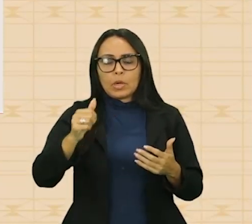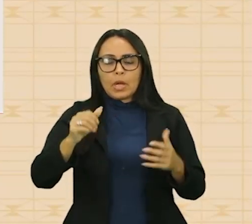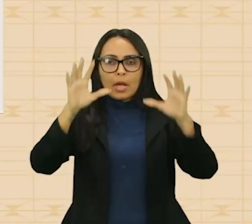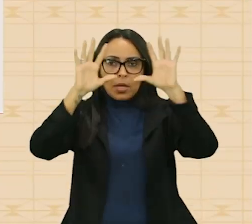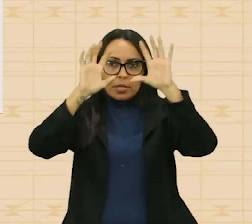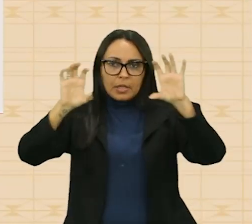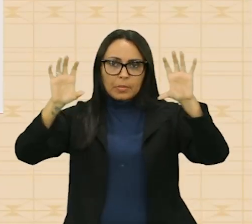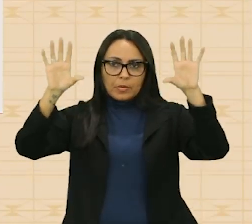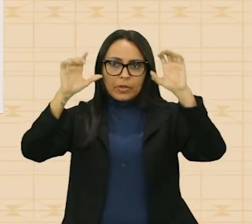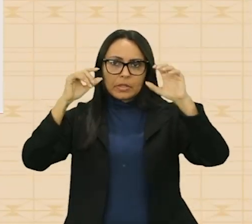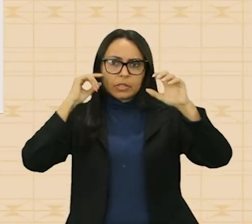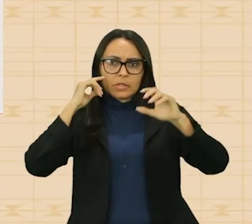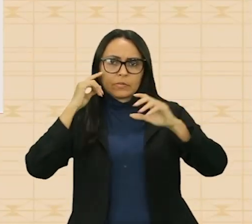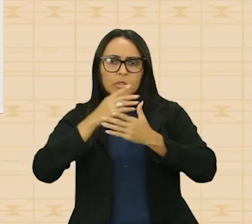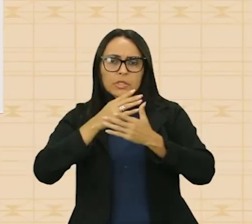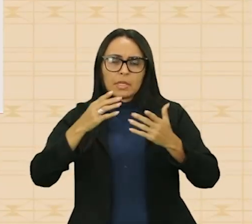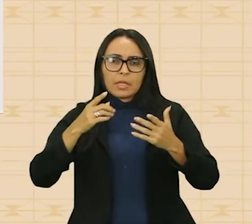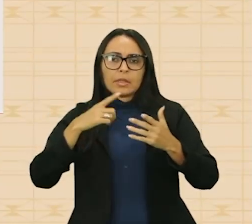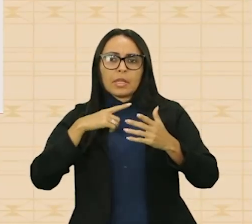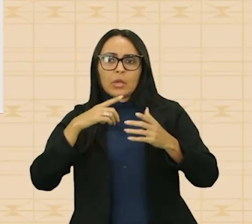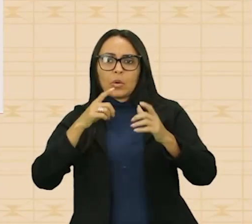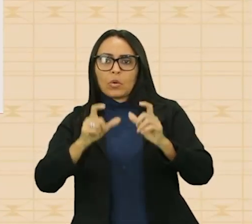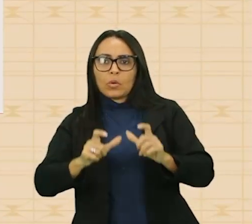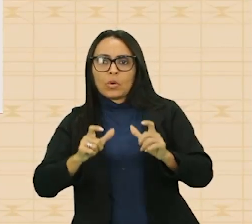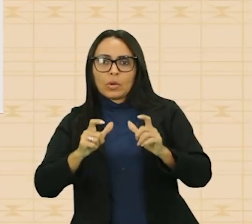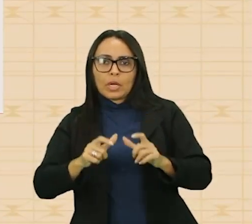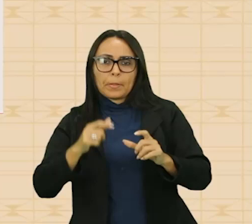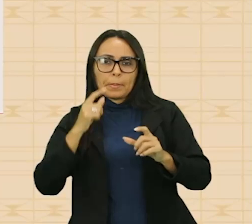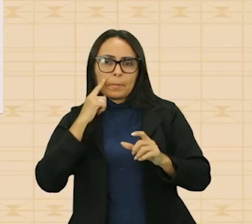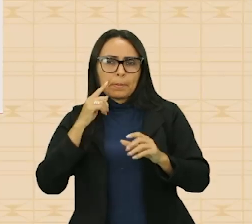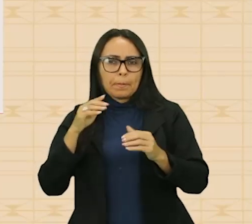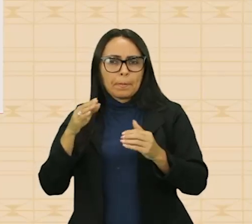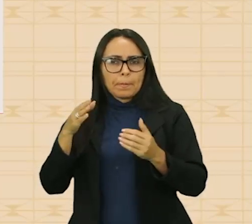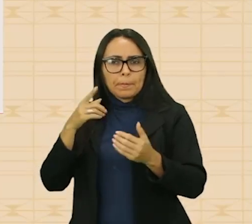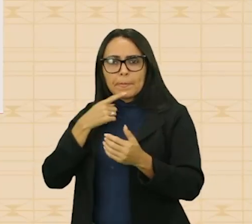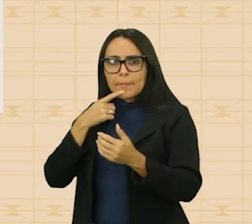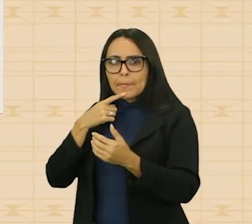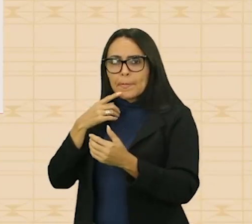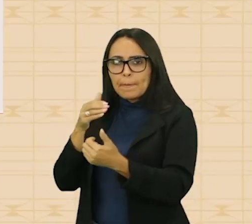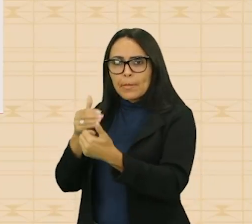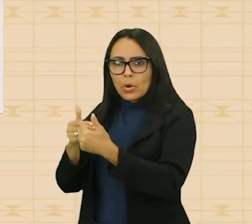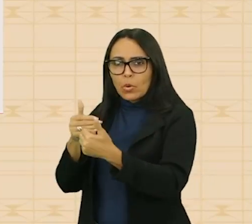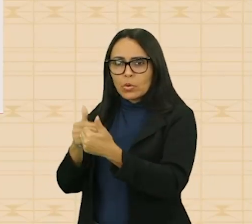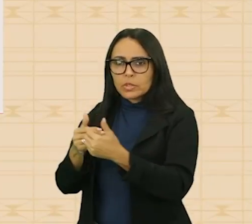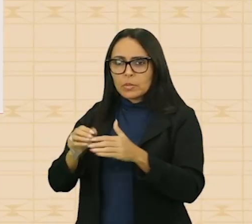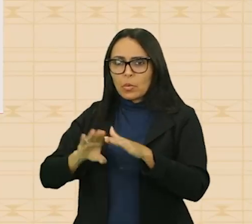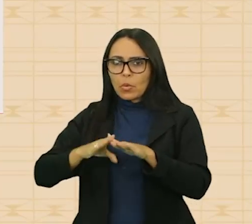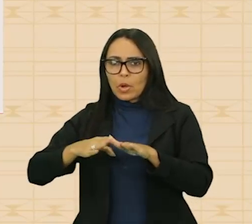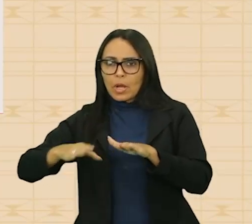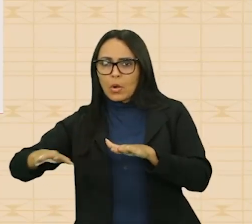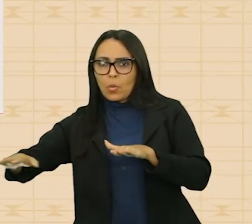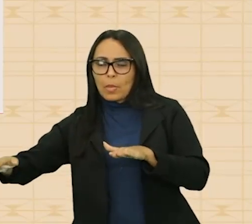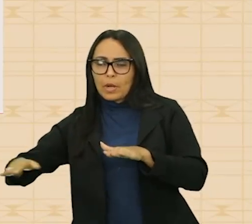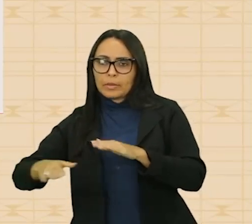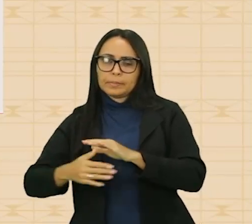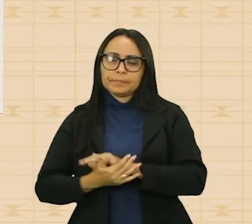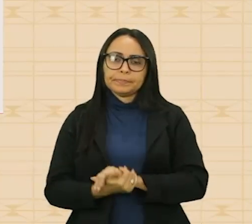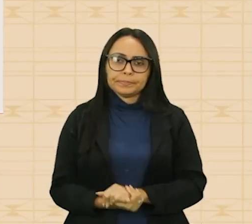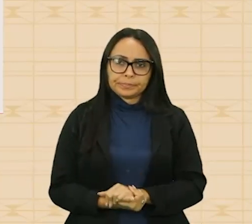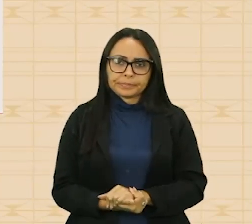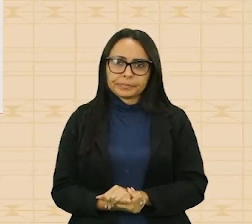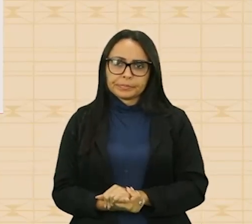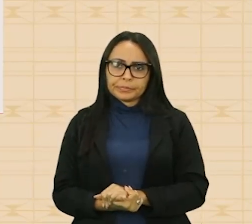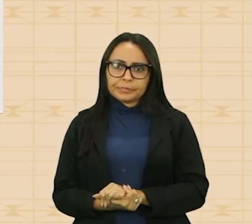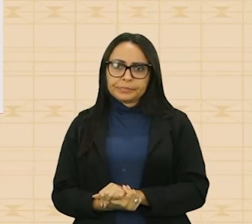baixa altitude, ou seja, ali próximo ao nível do mar, não confunde altitude, é uma medida aí